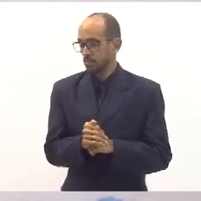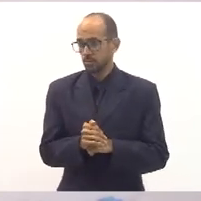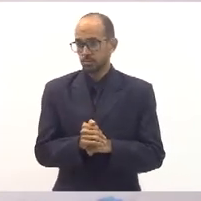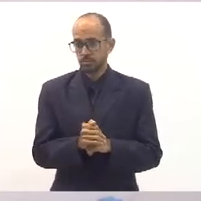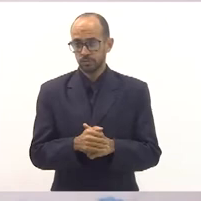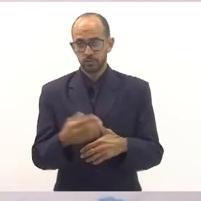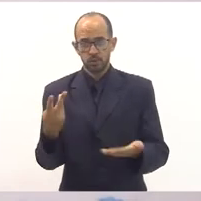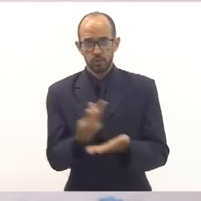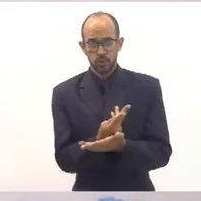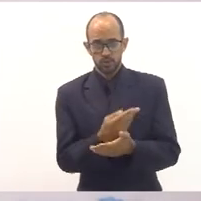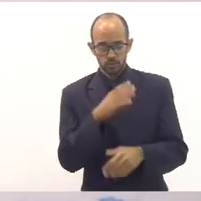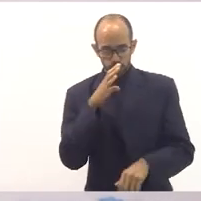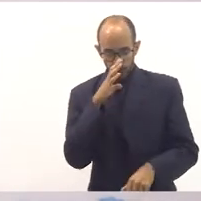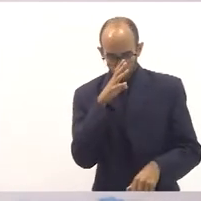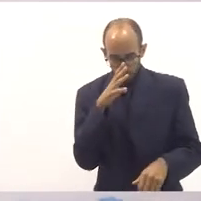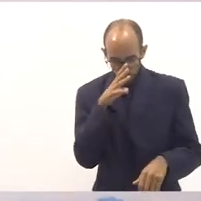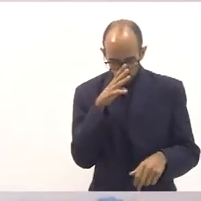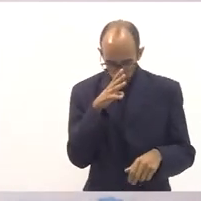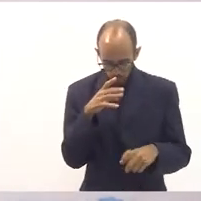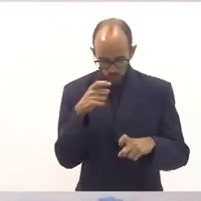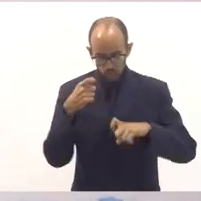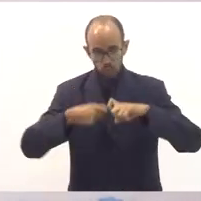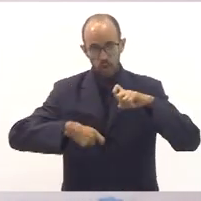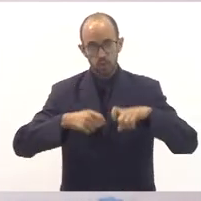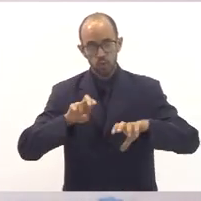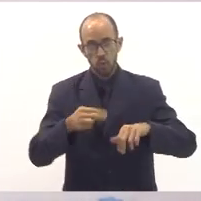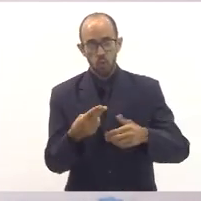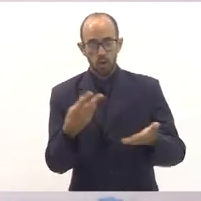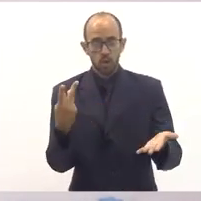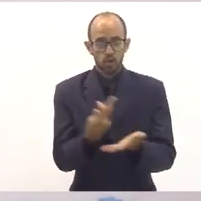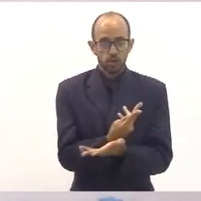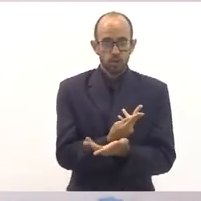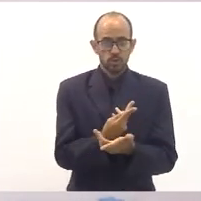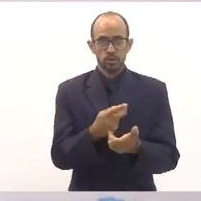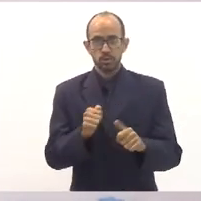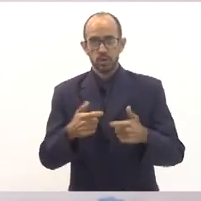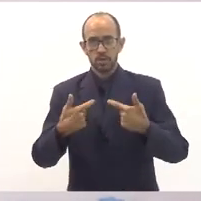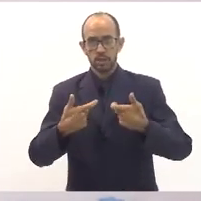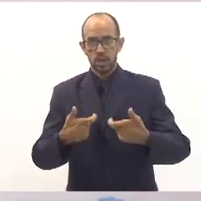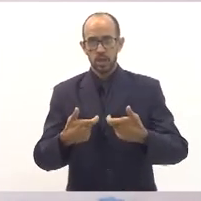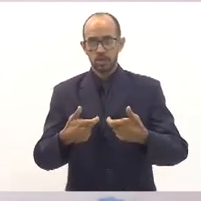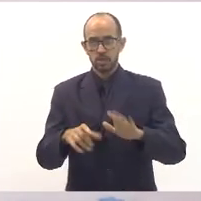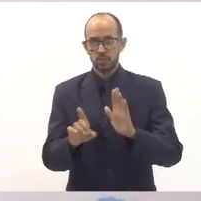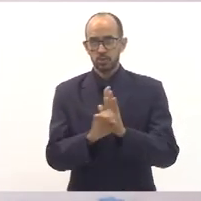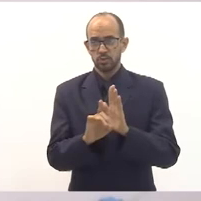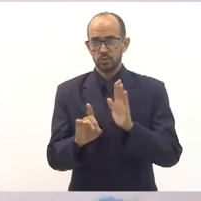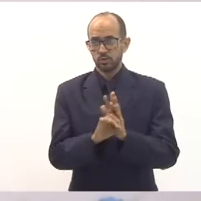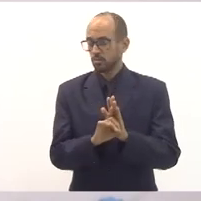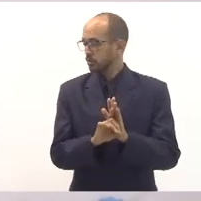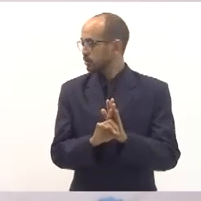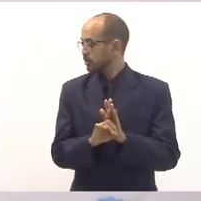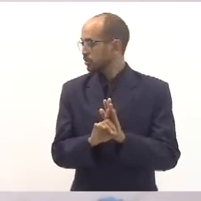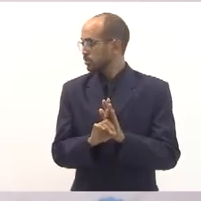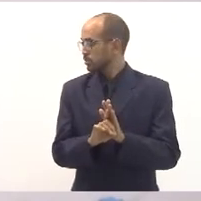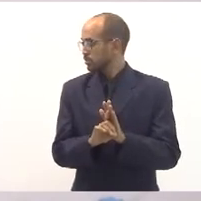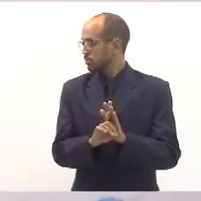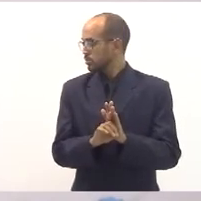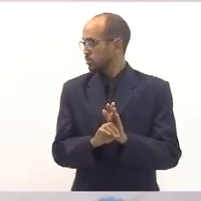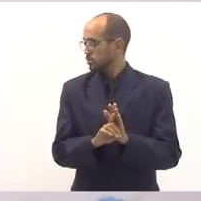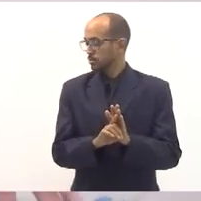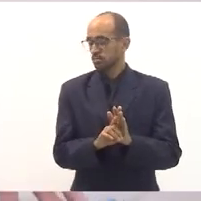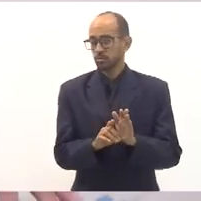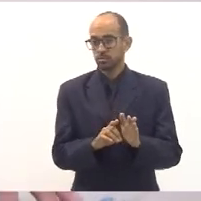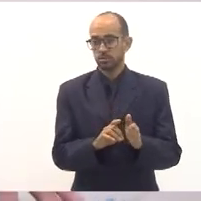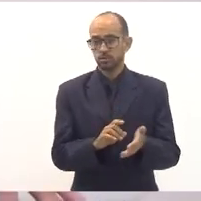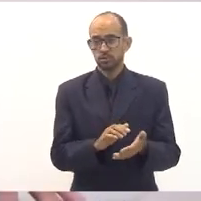passam por abusos sexuais uma pessoas que são vitimados pela guerra às drogas e esse transtorno os melhores tratamentos conseguem cerca de